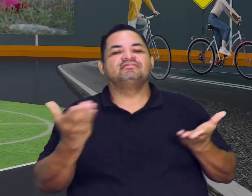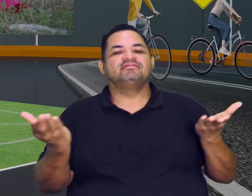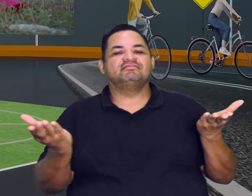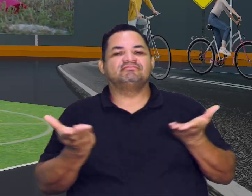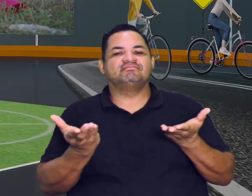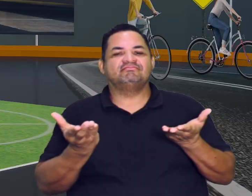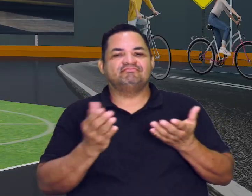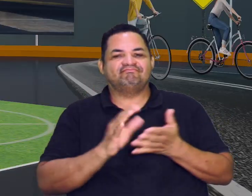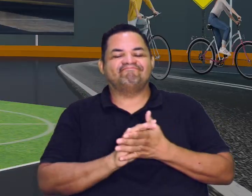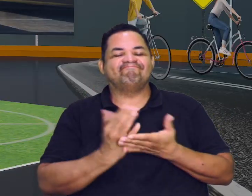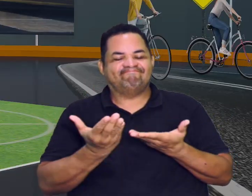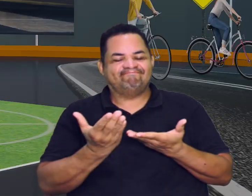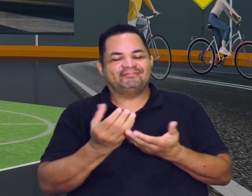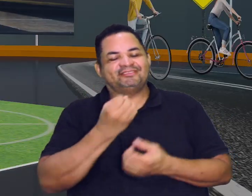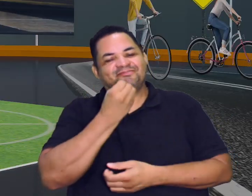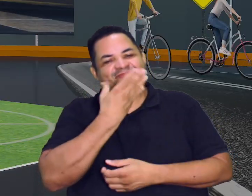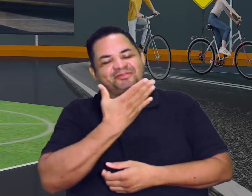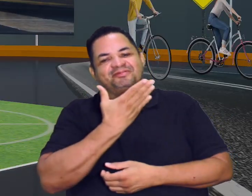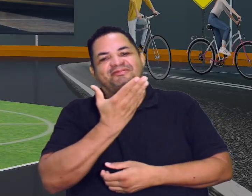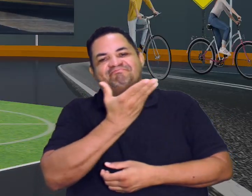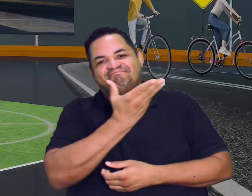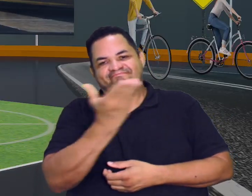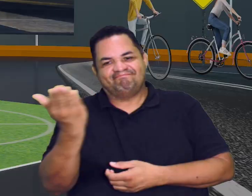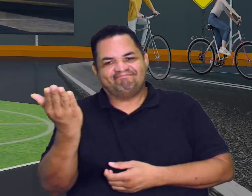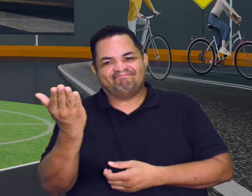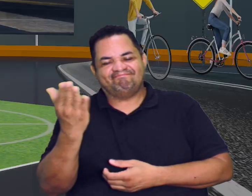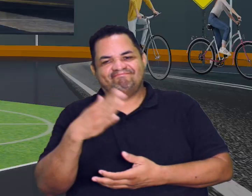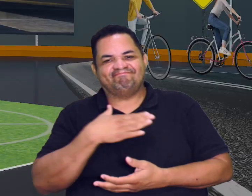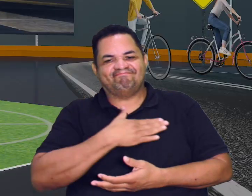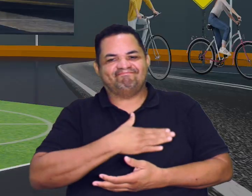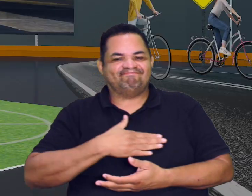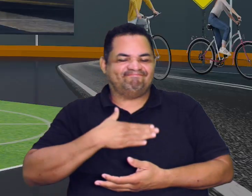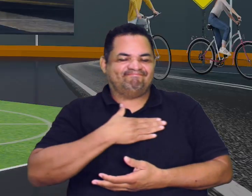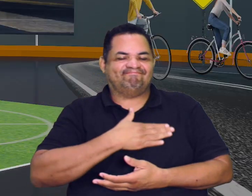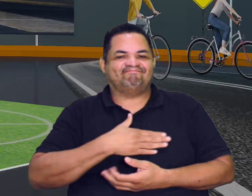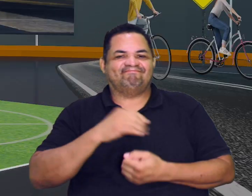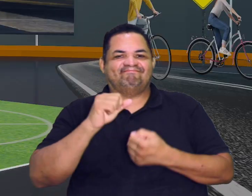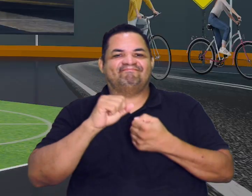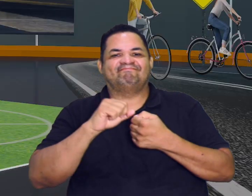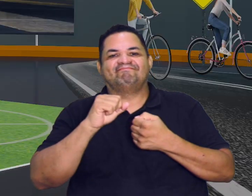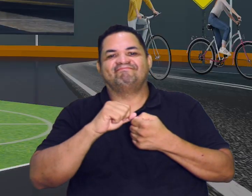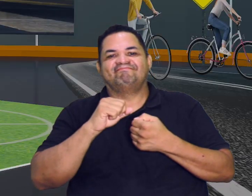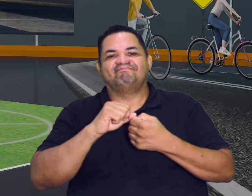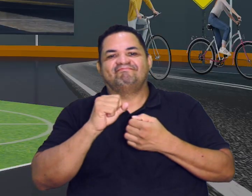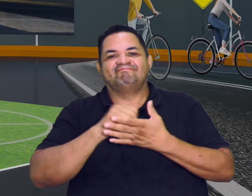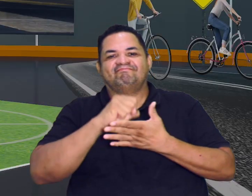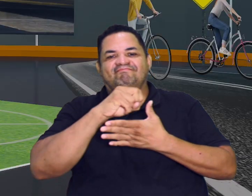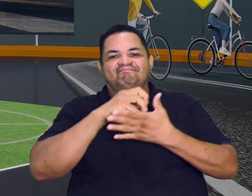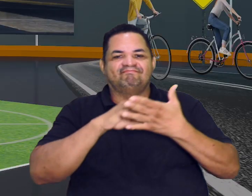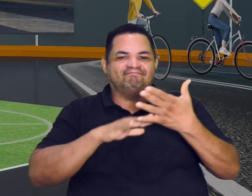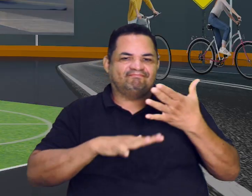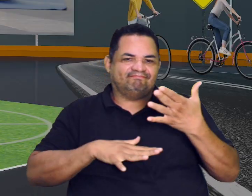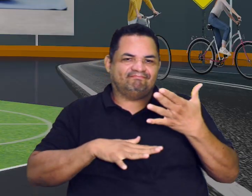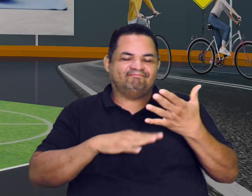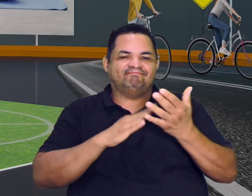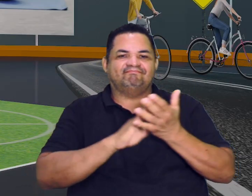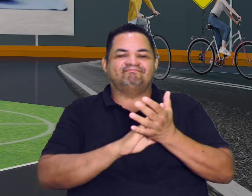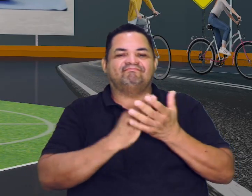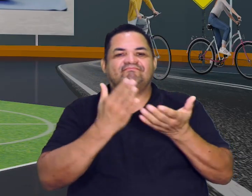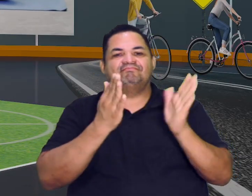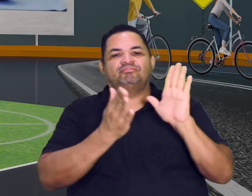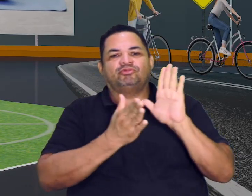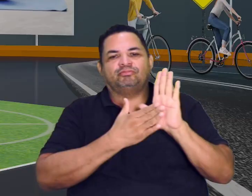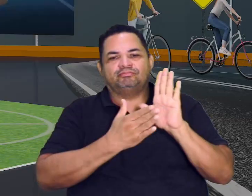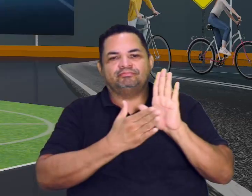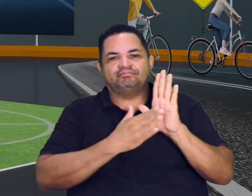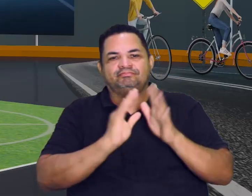Eu espero que todos vocês estejam bem, estejam curtindo, fazendo aí, realizando as atividades propostas em cada